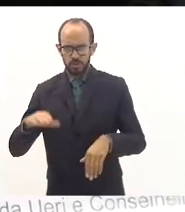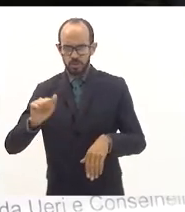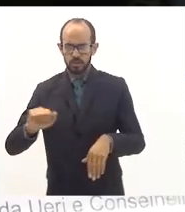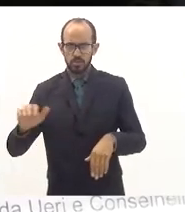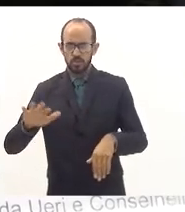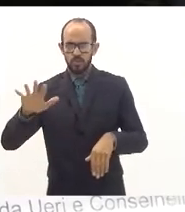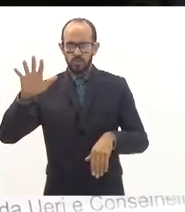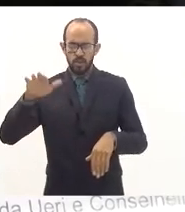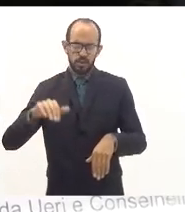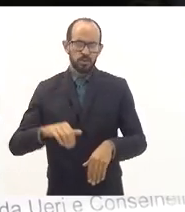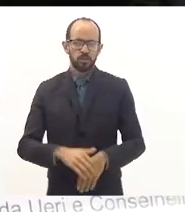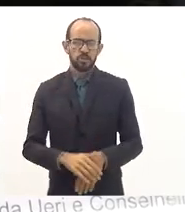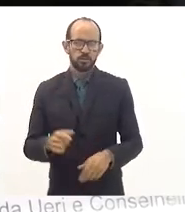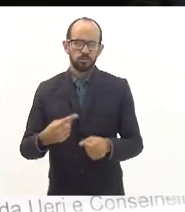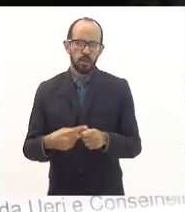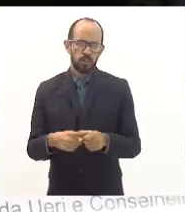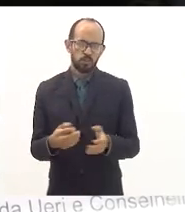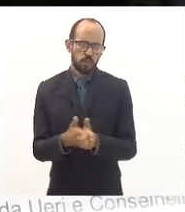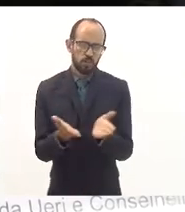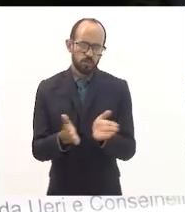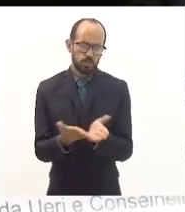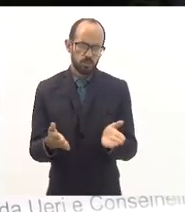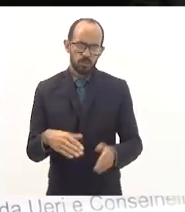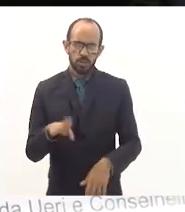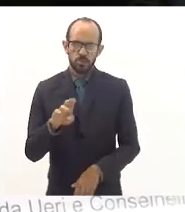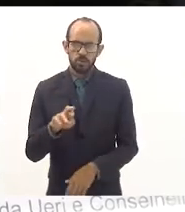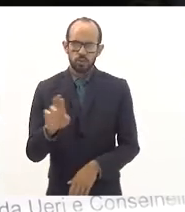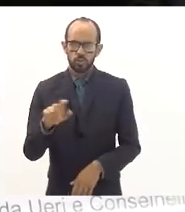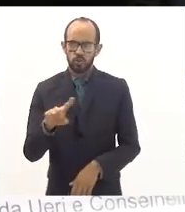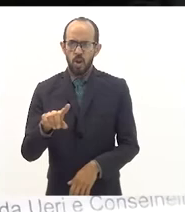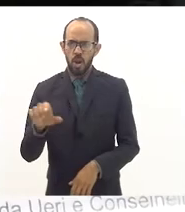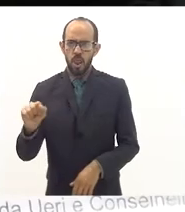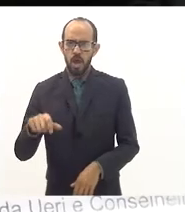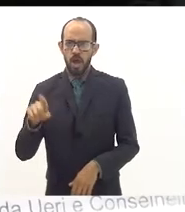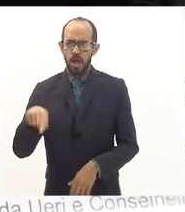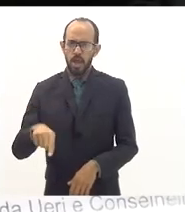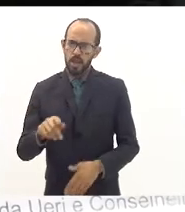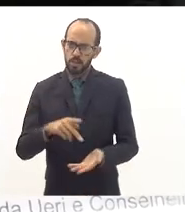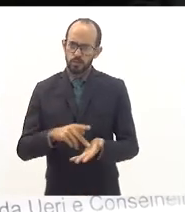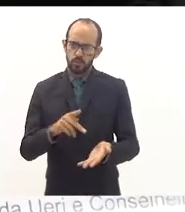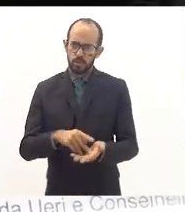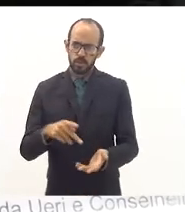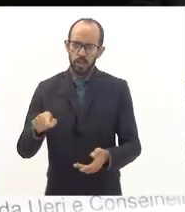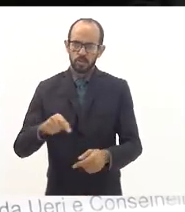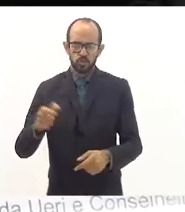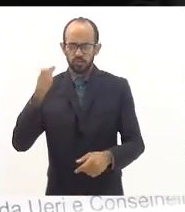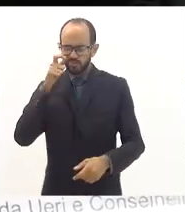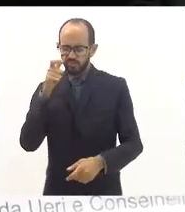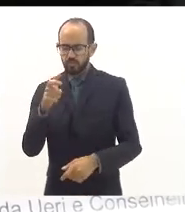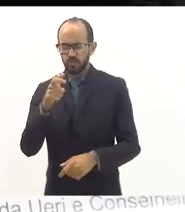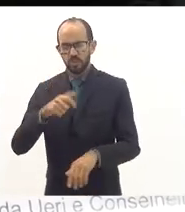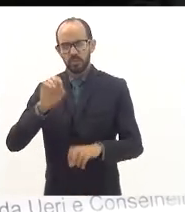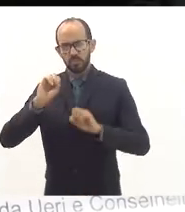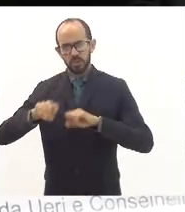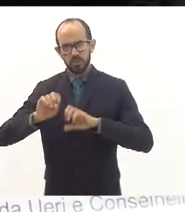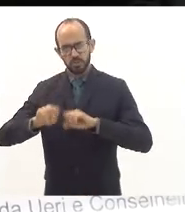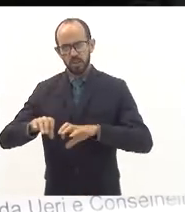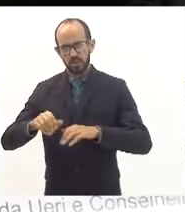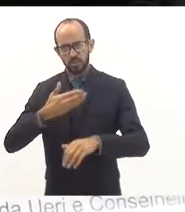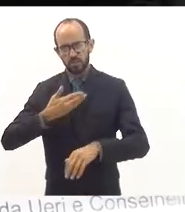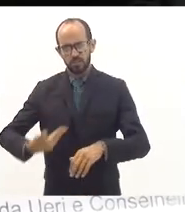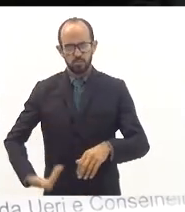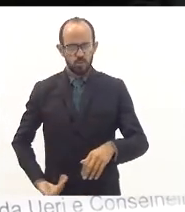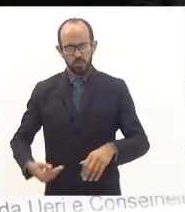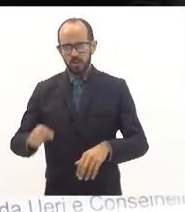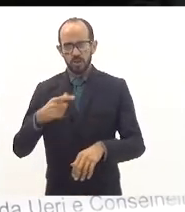comunidades carentes. Brizola era verdadeiramente, creiam-me, um obcecado pela educação pública,